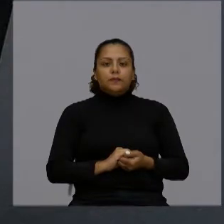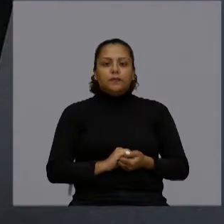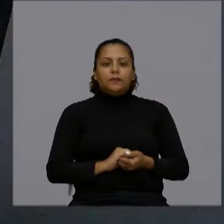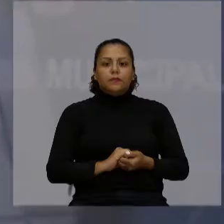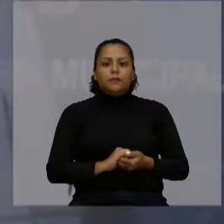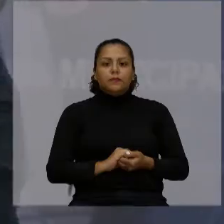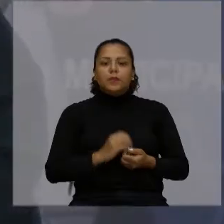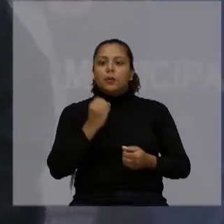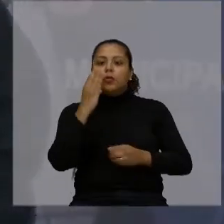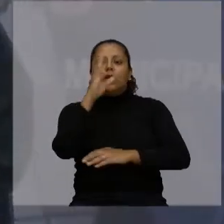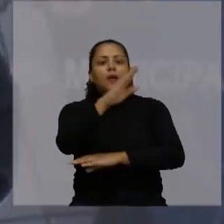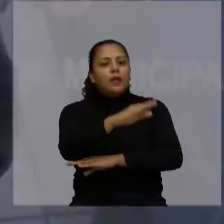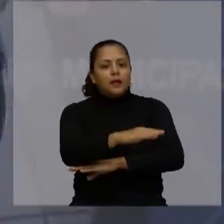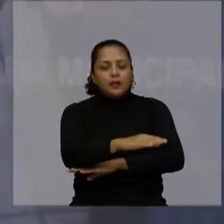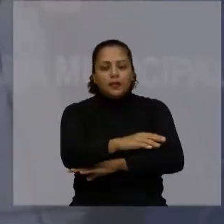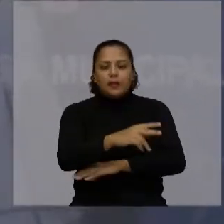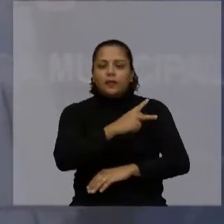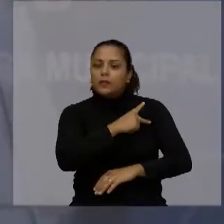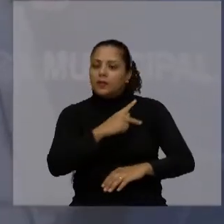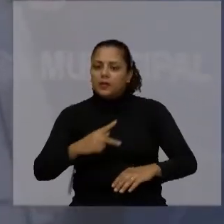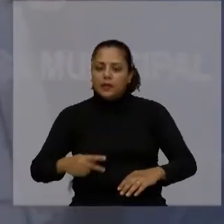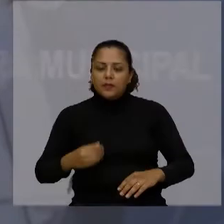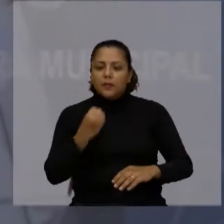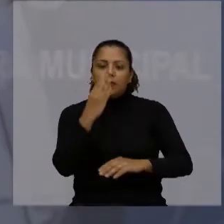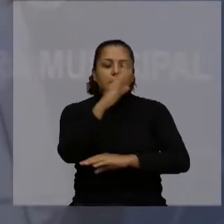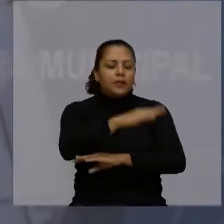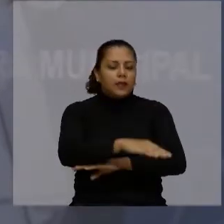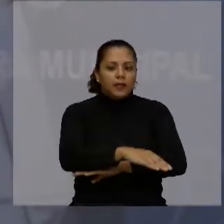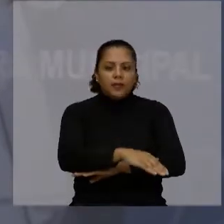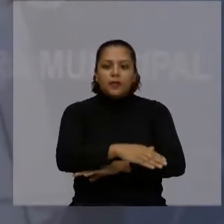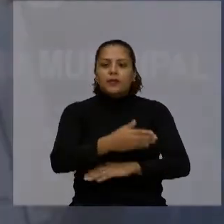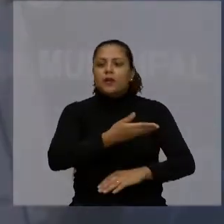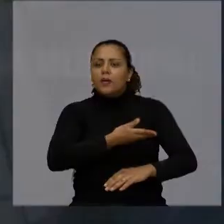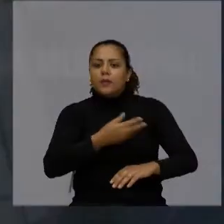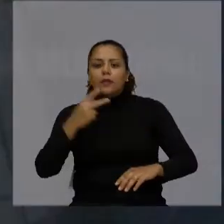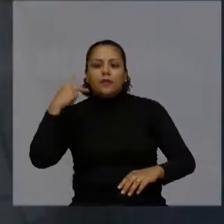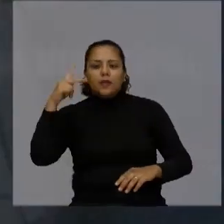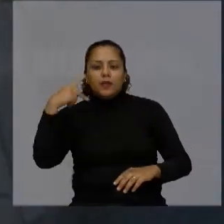Boa tarde, senhor presidente. Boa tarde a todos os colegas vereadores, vereadoras.